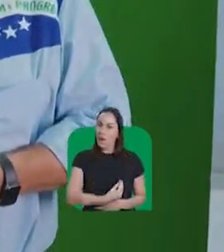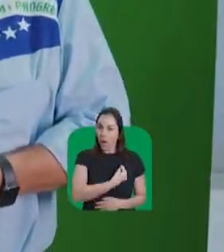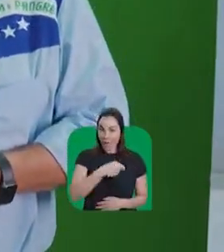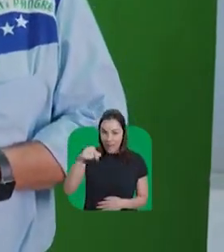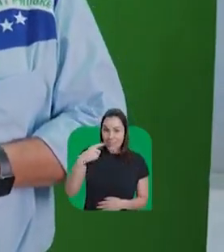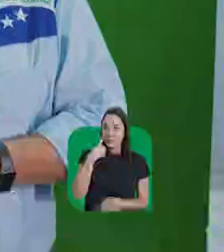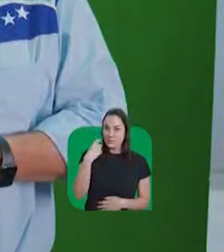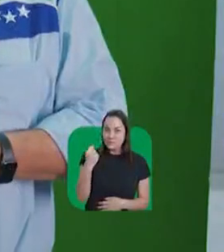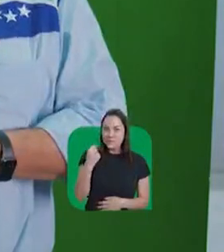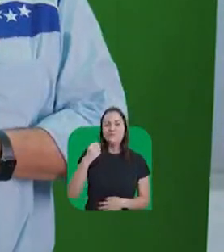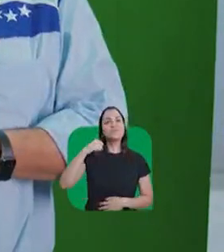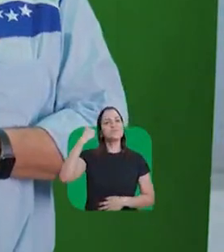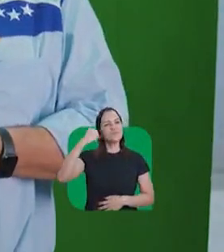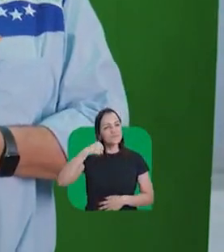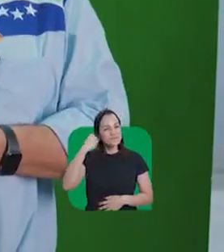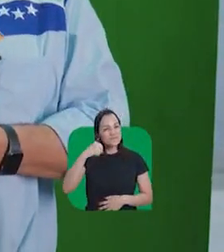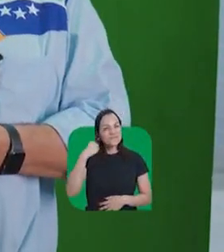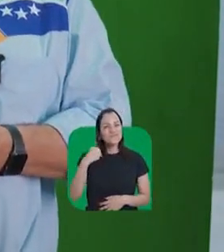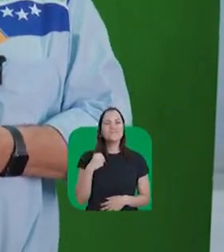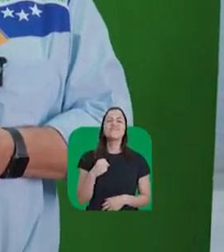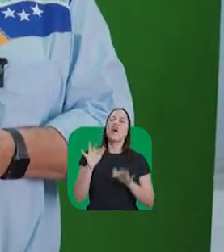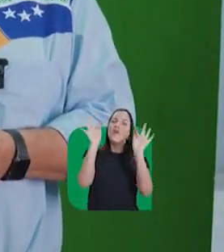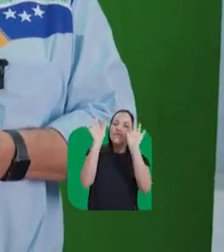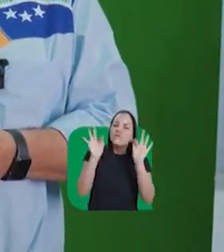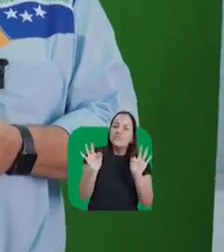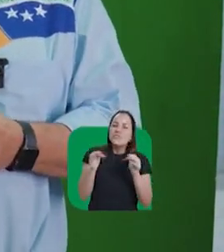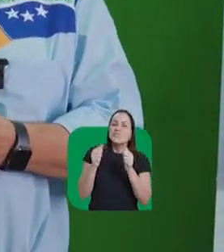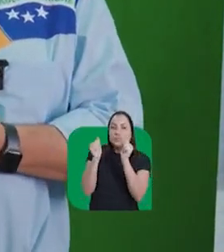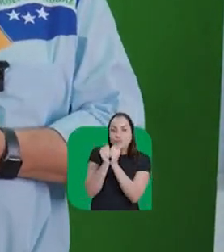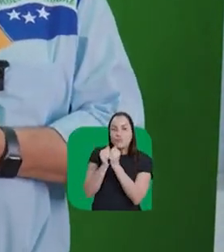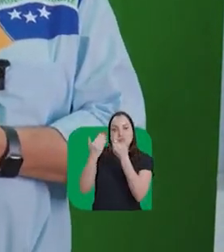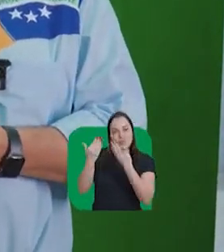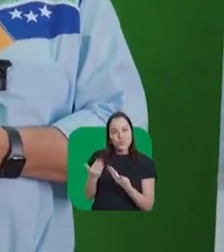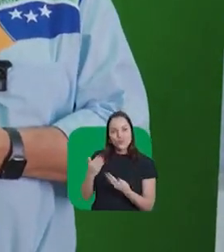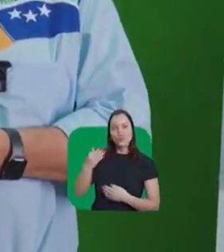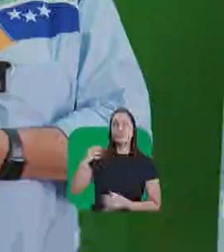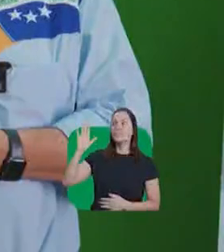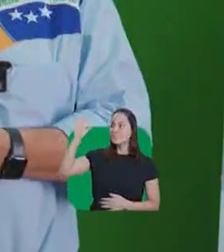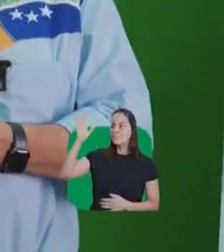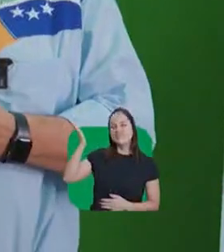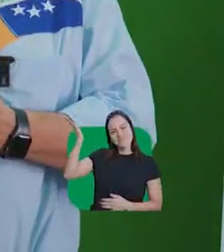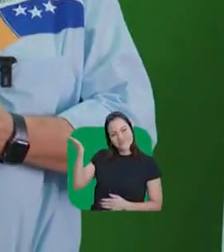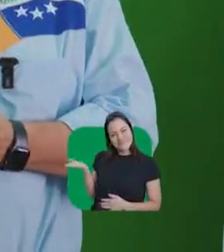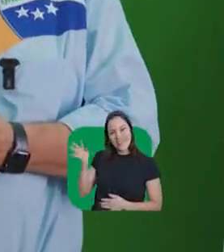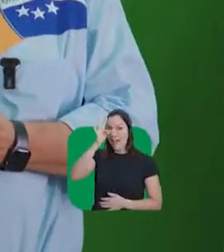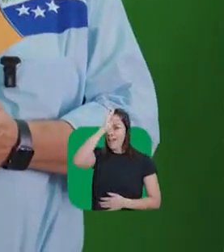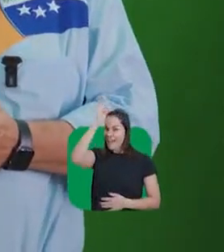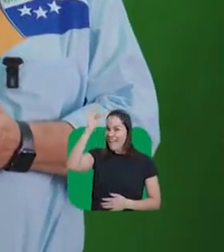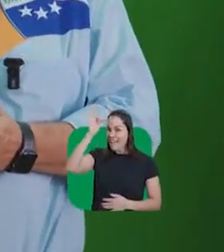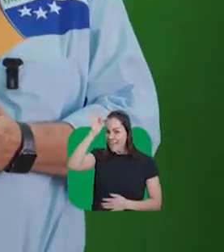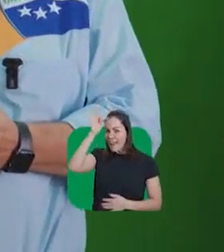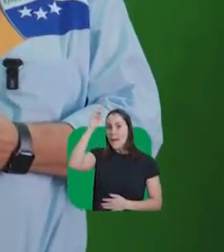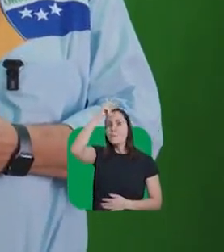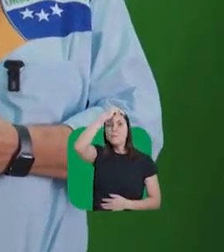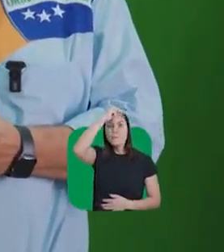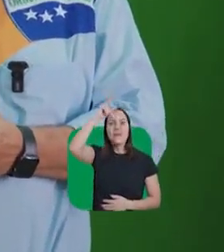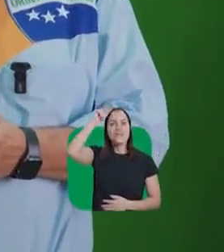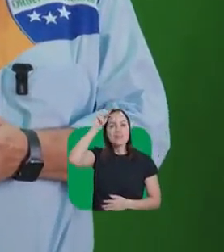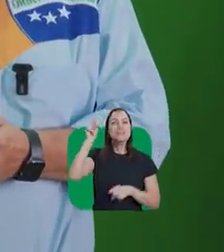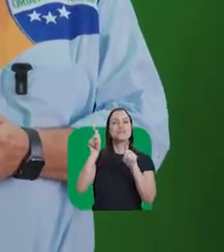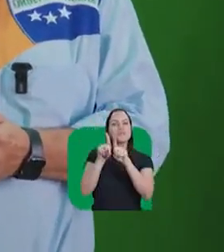deuba o senador astronauta mar muito feliz de estar aqui com o nosso candidato a prefeito su Zanato Nossa candidata